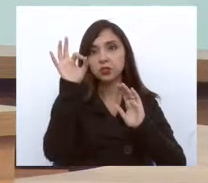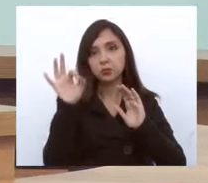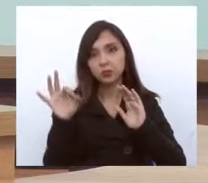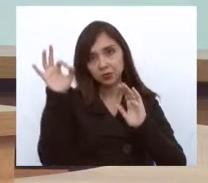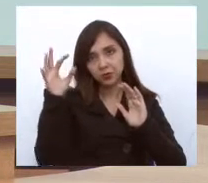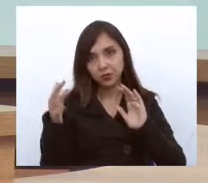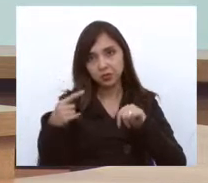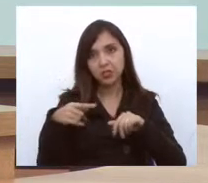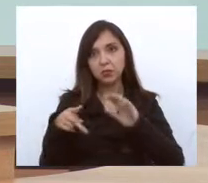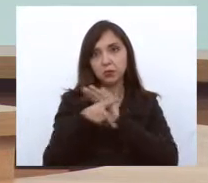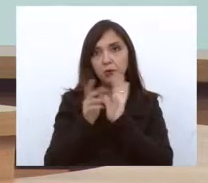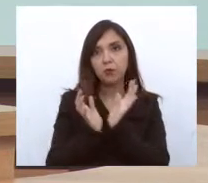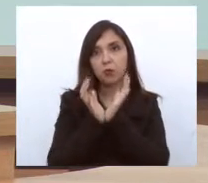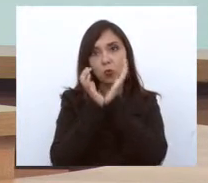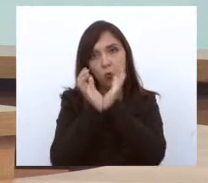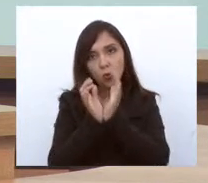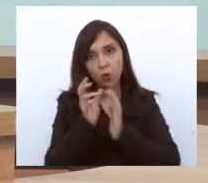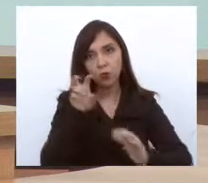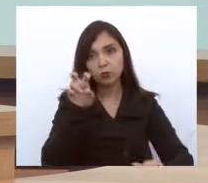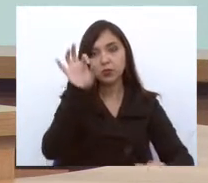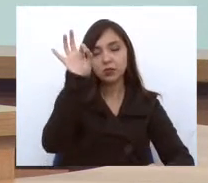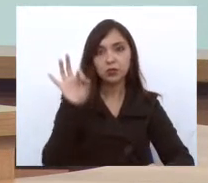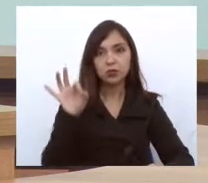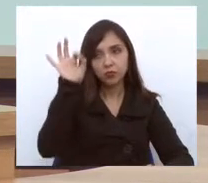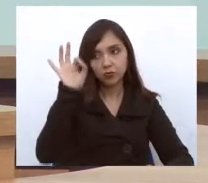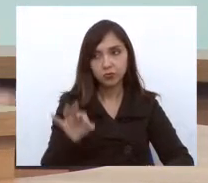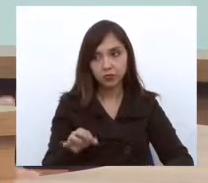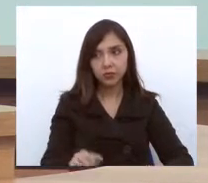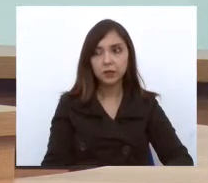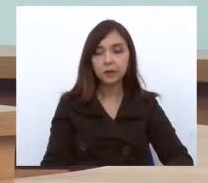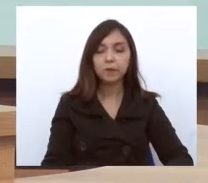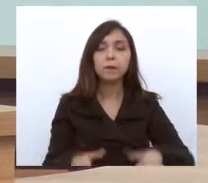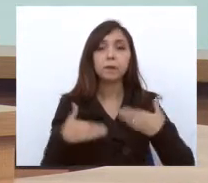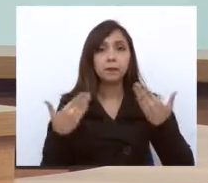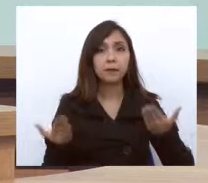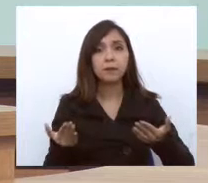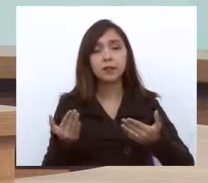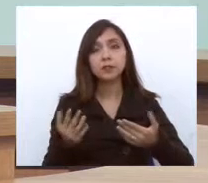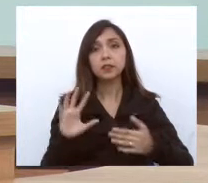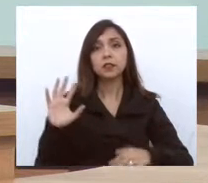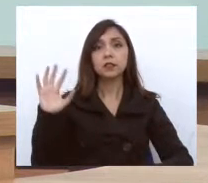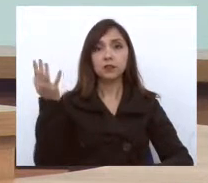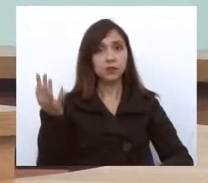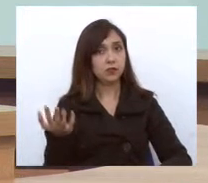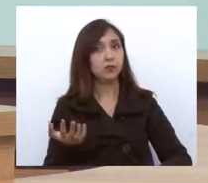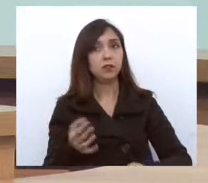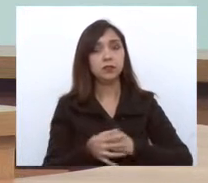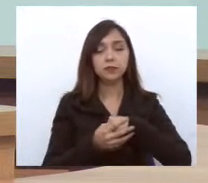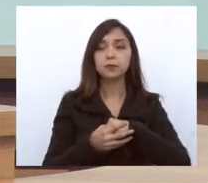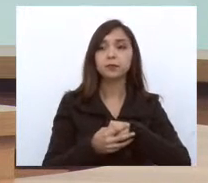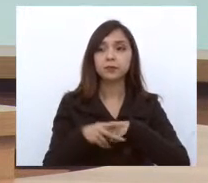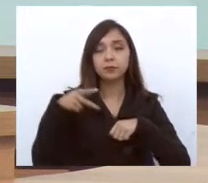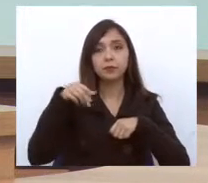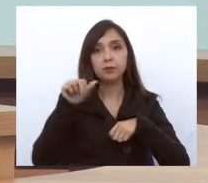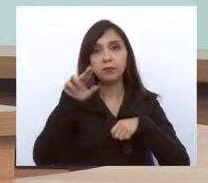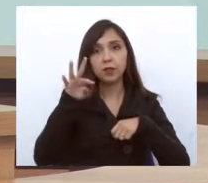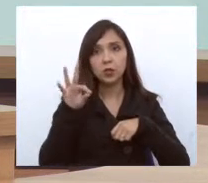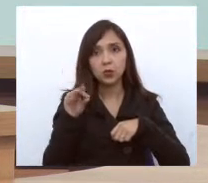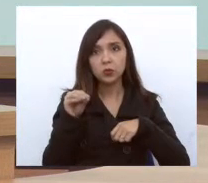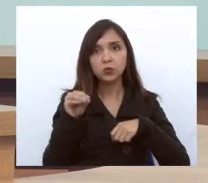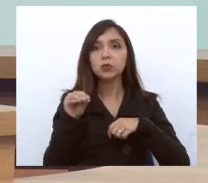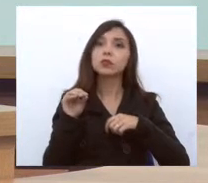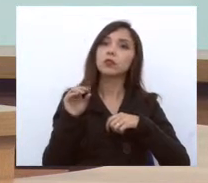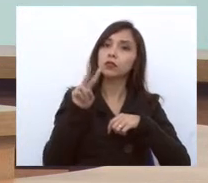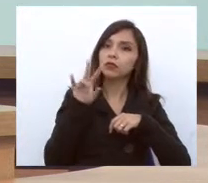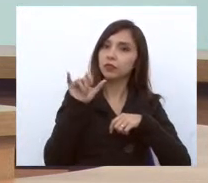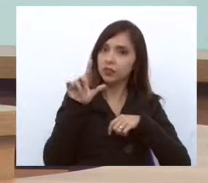dinheiro veio da Copa, é um dinheiro de 5% a contrapartida. Por outro lado, nós temos aí, o vereador Paulo Sérgio, a Vila